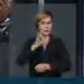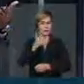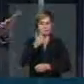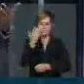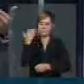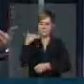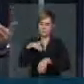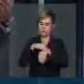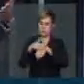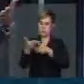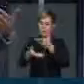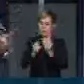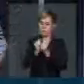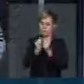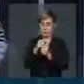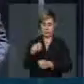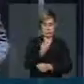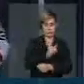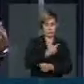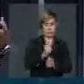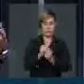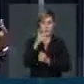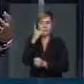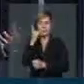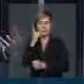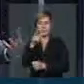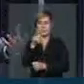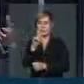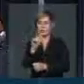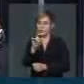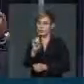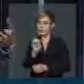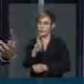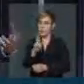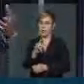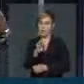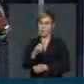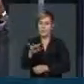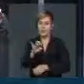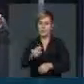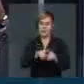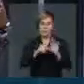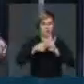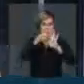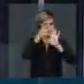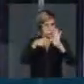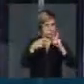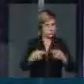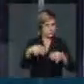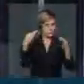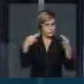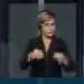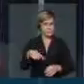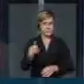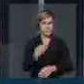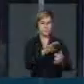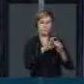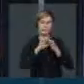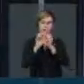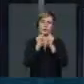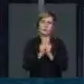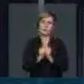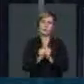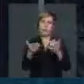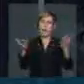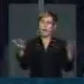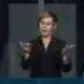diálogo entre nós e o deputado Kleber Verde, apontando, sim, uniões e projetos concretos onde a gente possa estar juntos. Agora, não